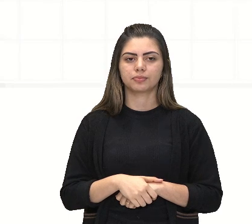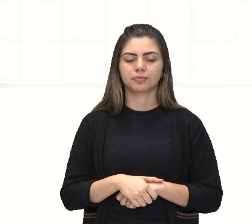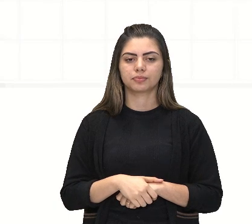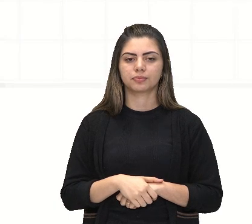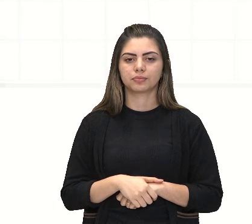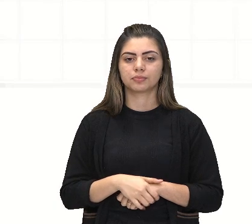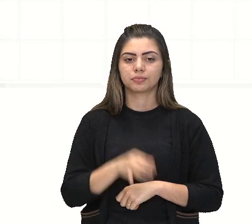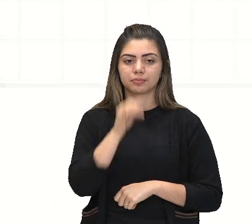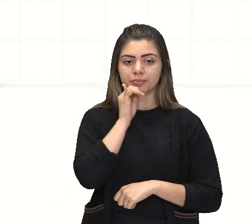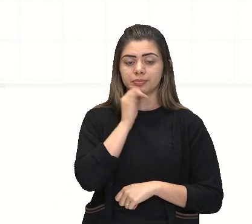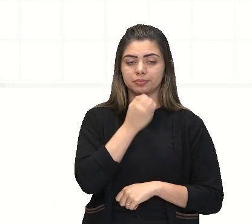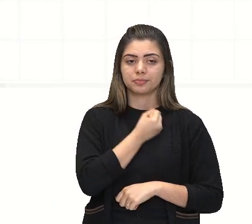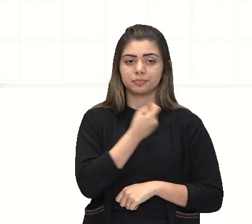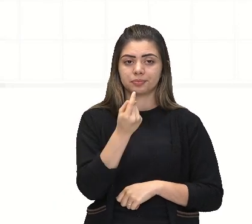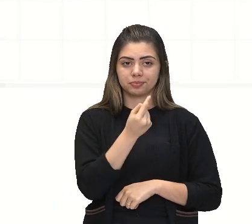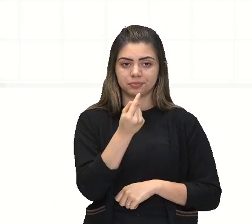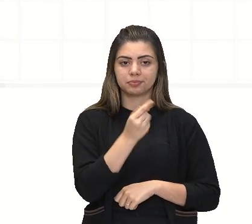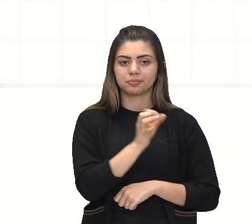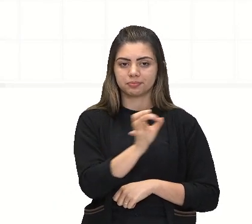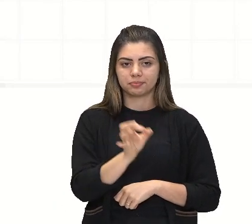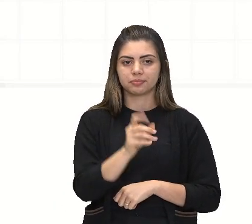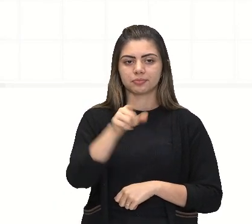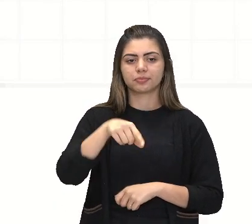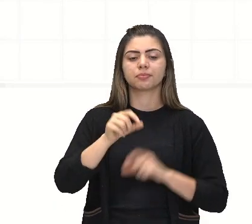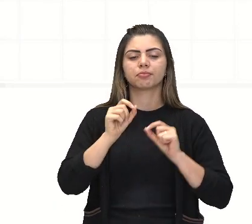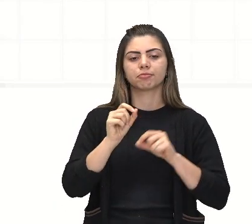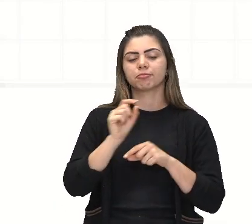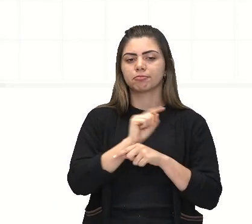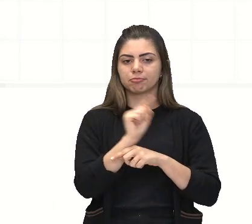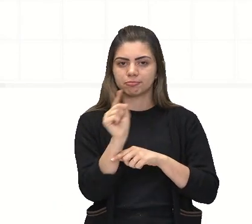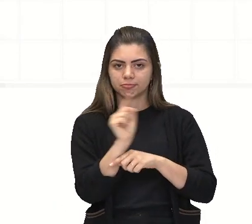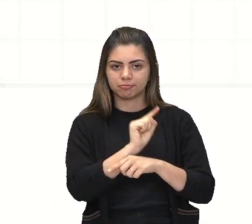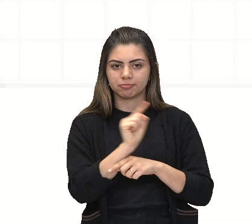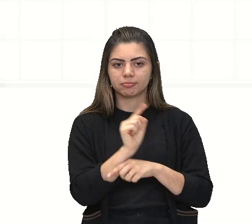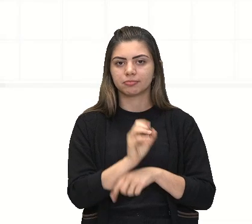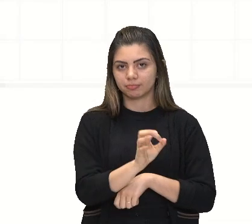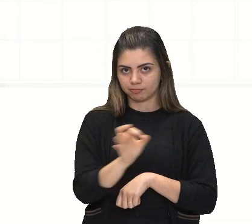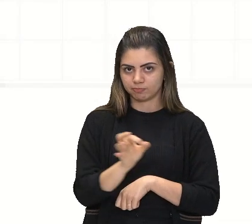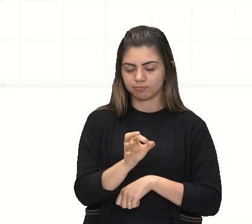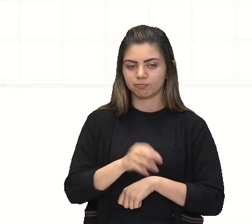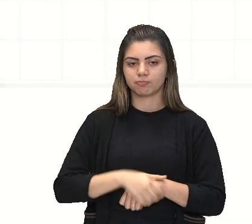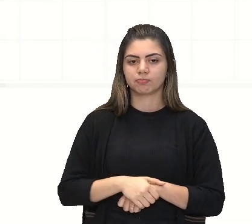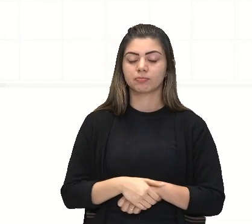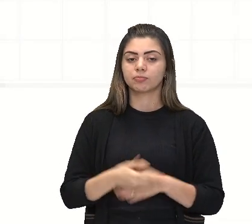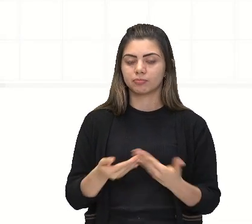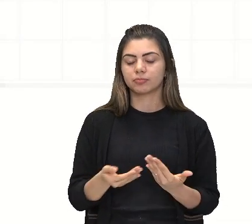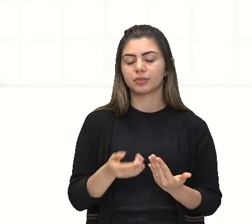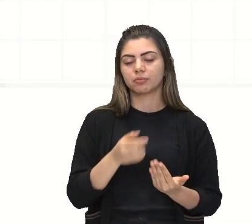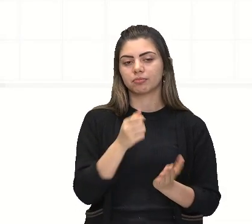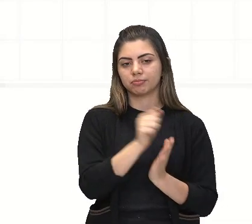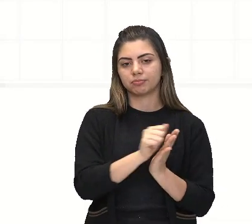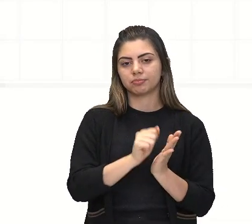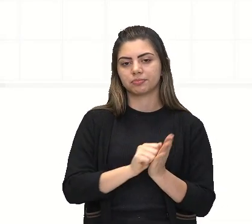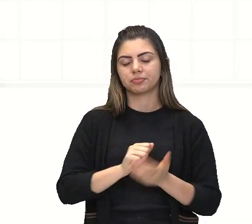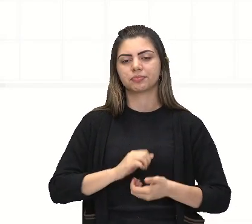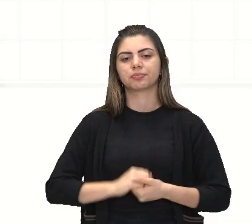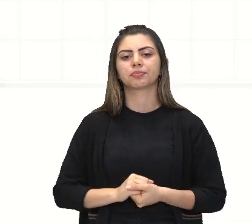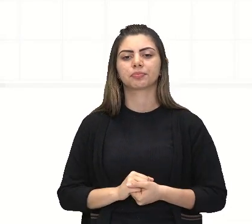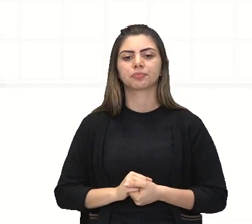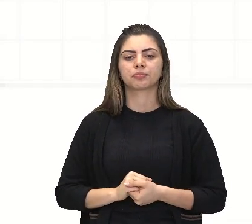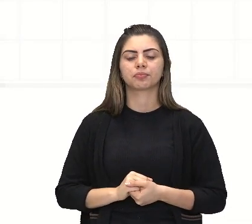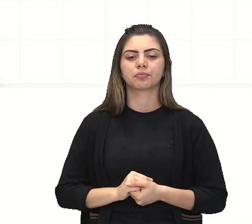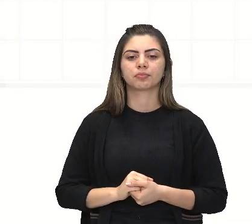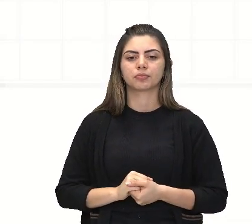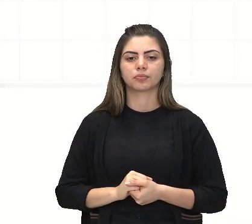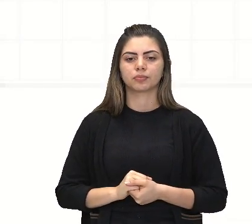eu tenho velocidade, certo? Você escreve. E aqui eu vou ter a